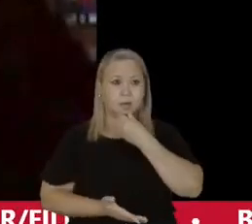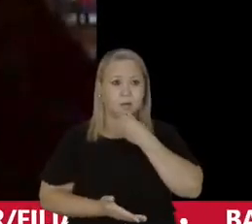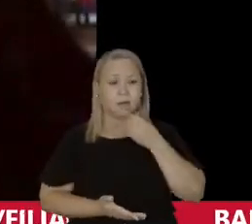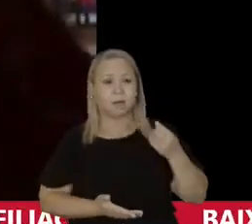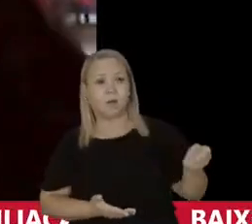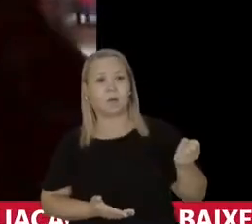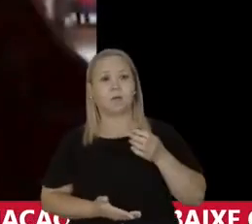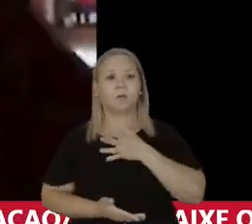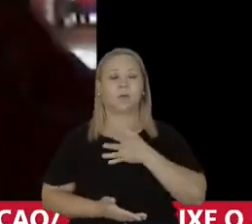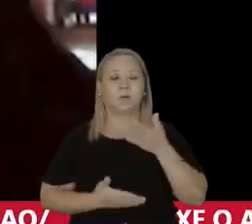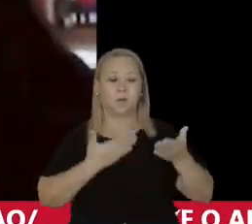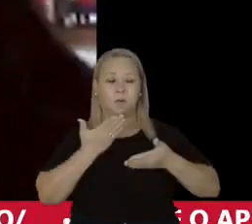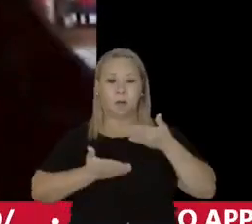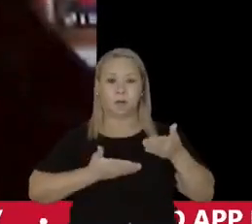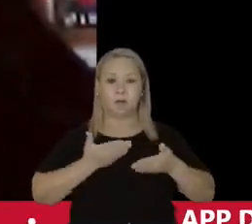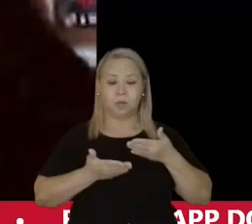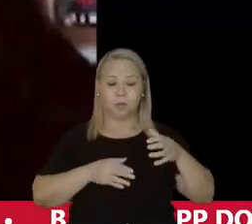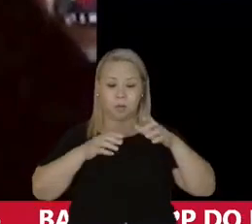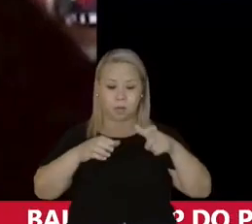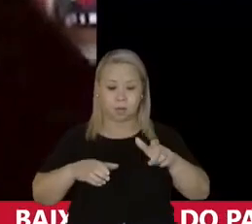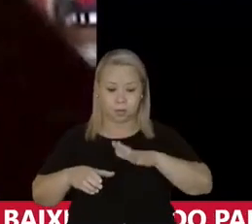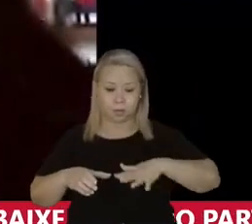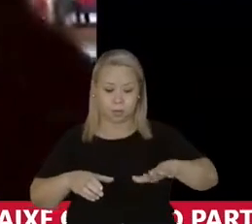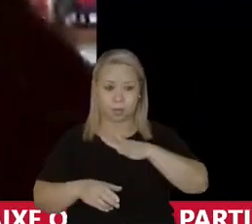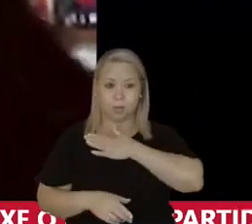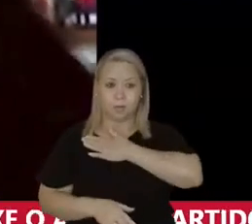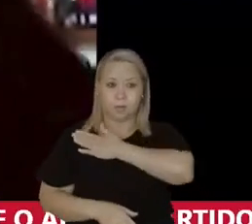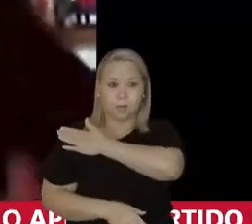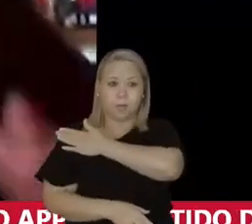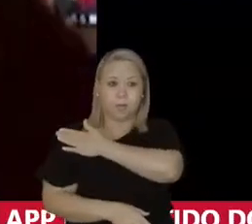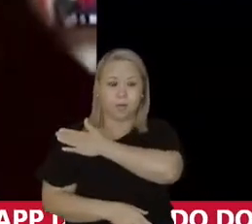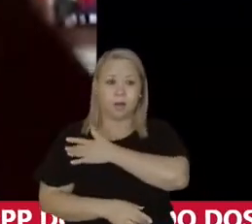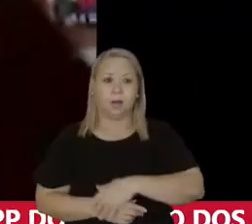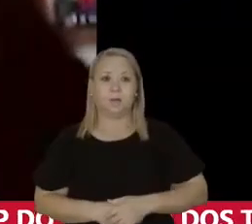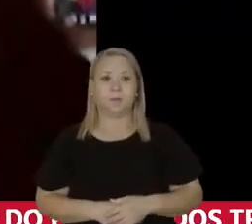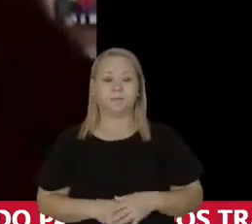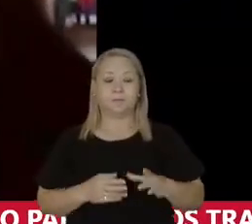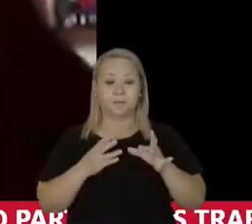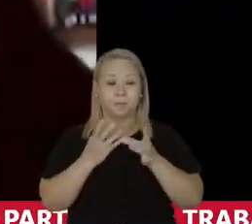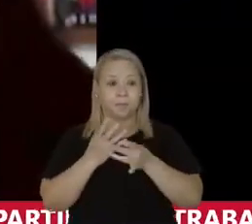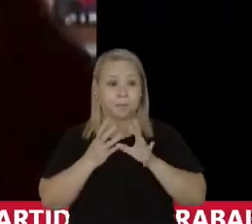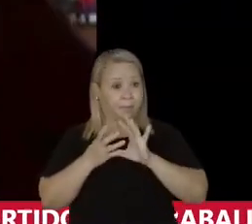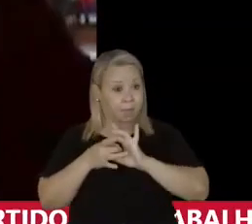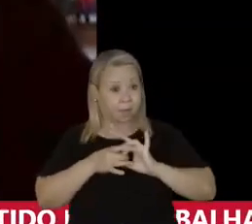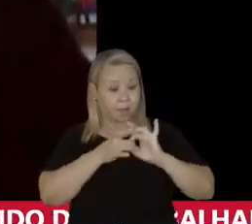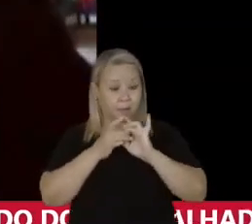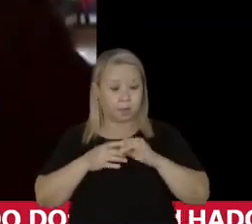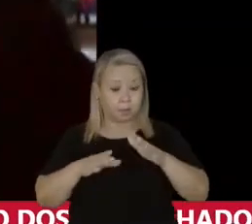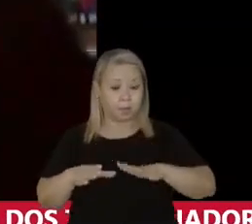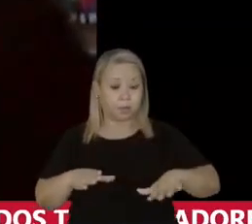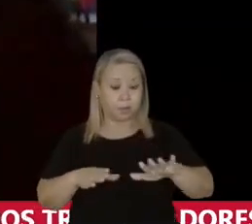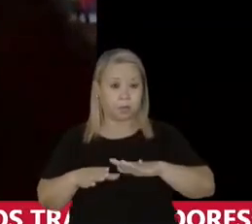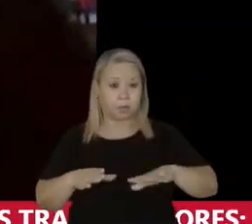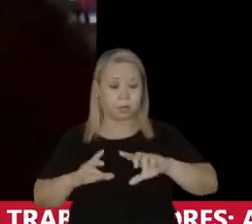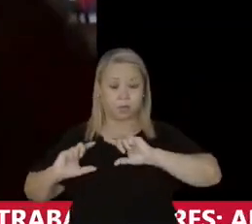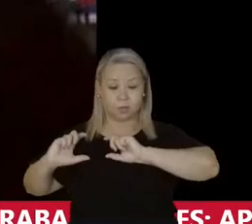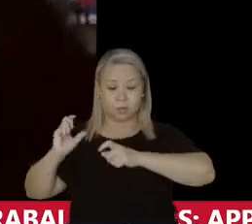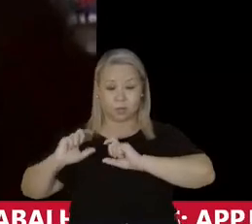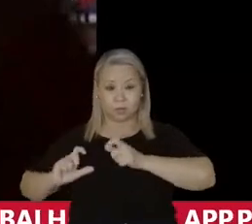forte, articulada com setores militares e militaristas em aliança com setores fundamentalistas. Eu